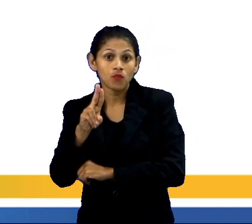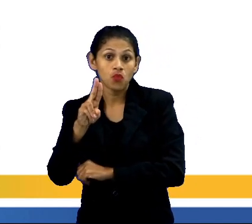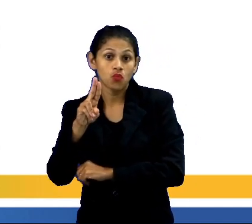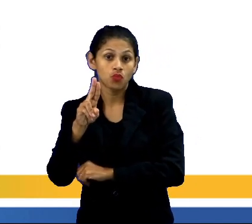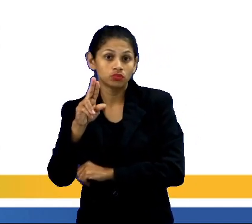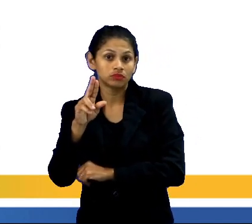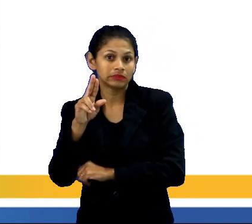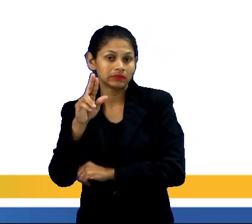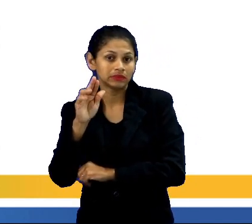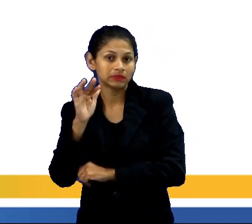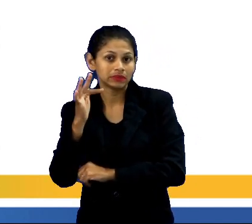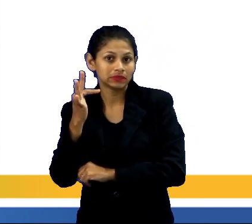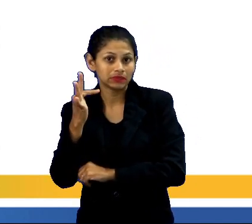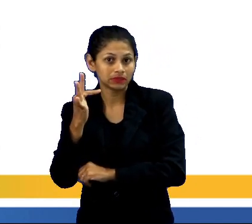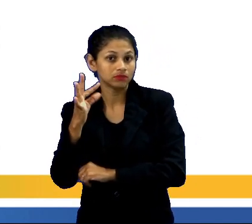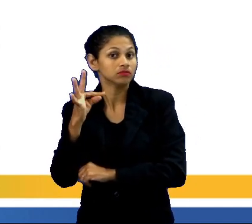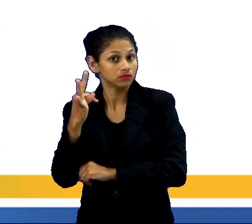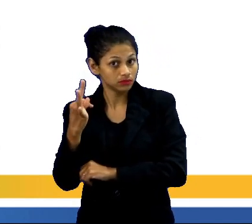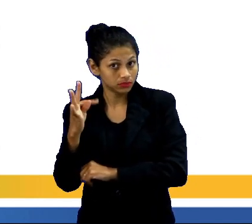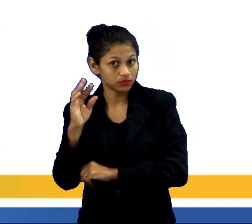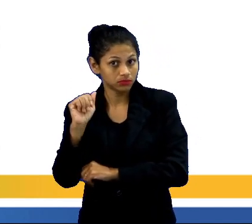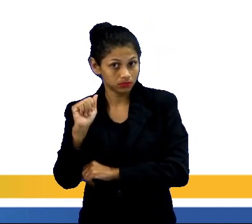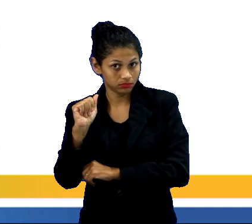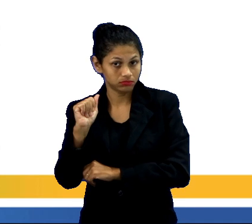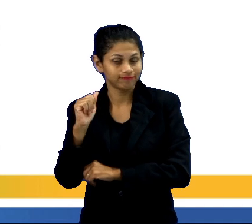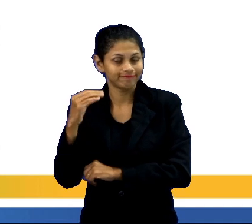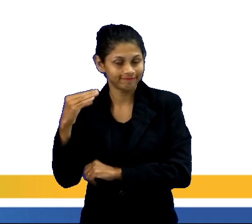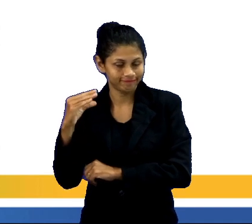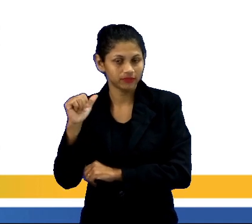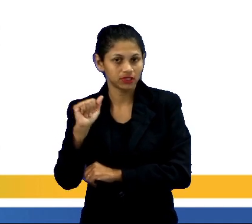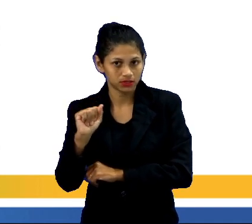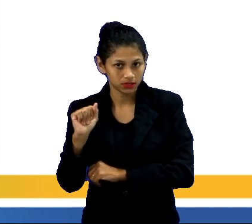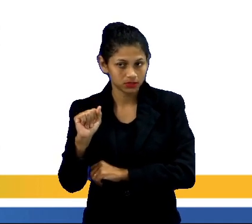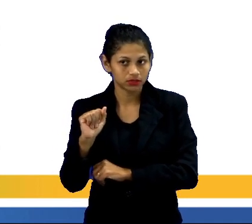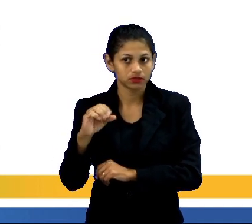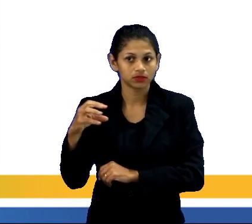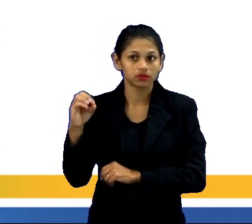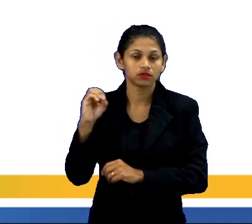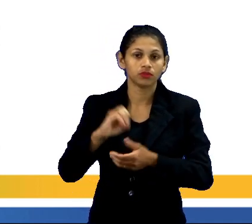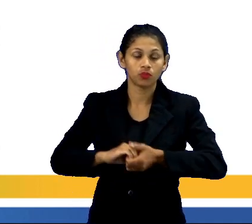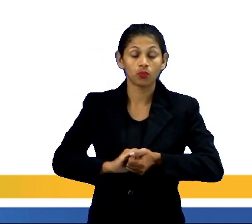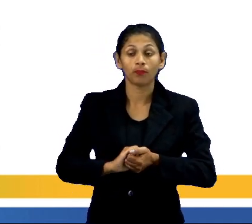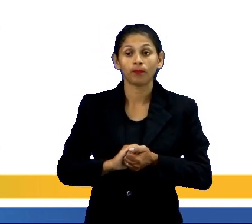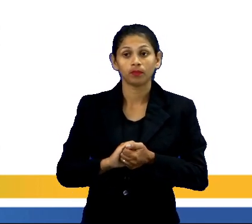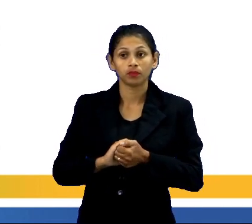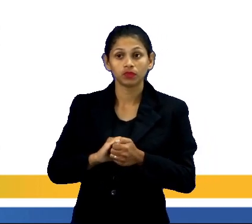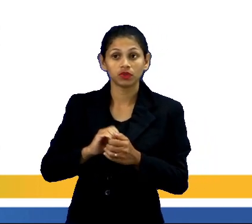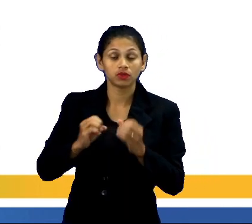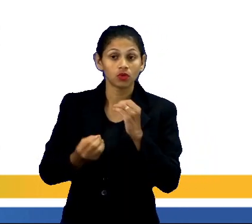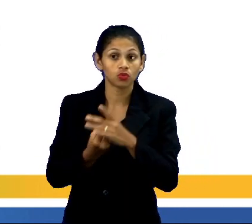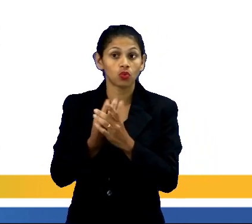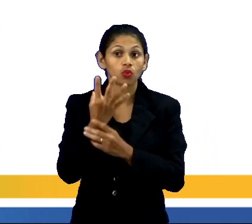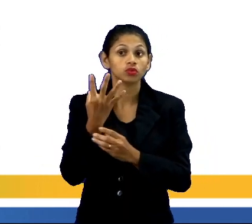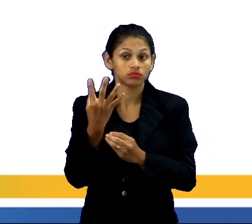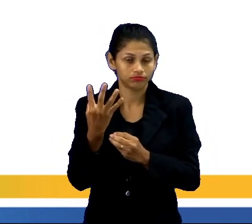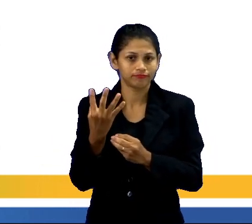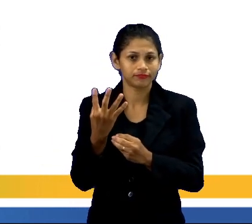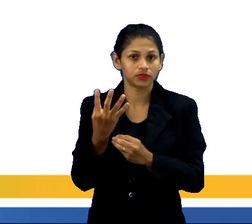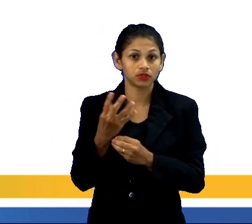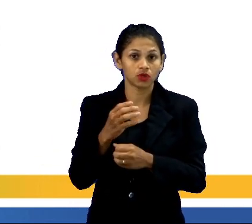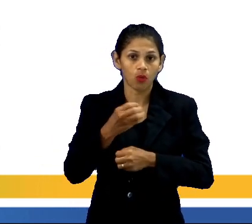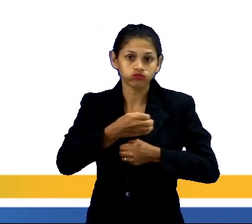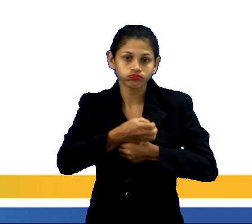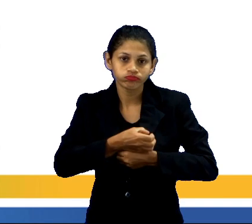forma desordenada. Então, ela vai se reproduzir de forma acelerada e vai dar origem ali aos